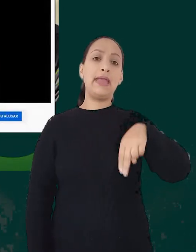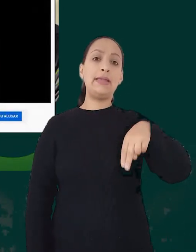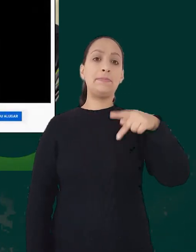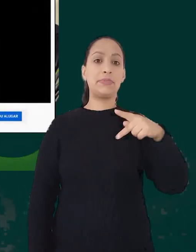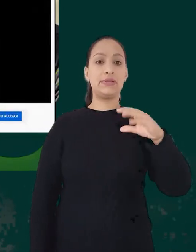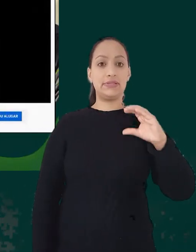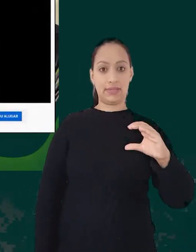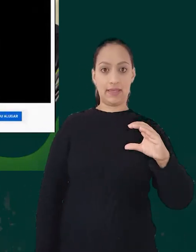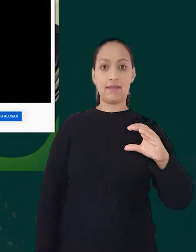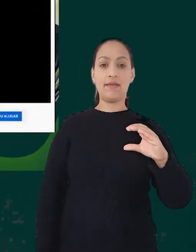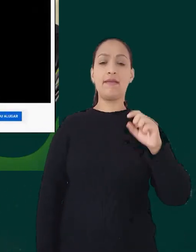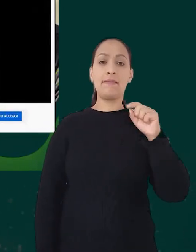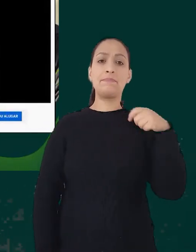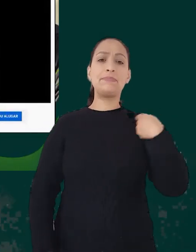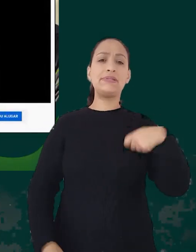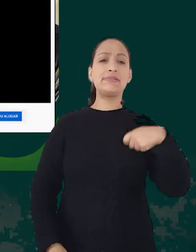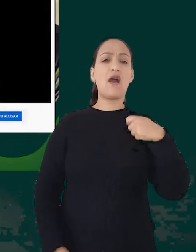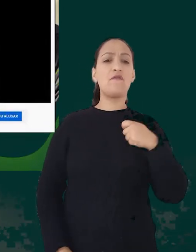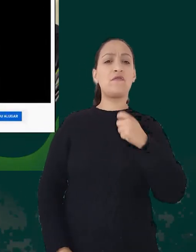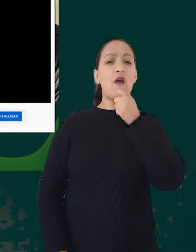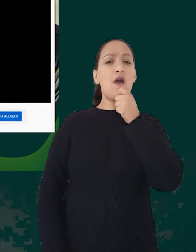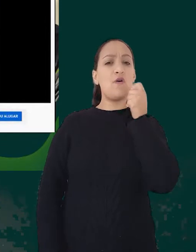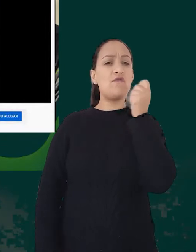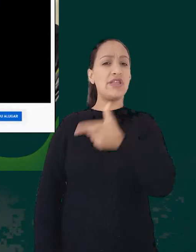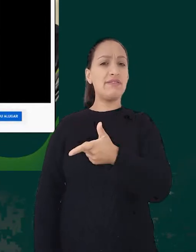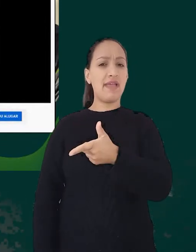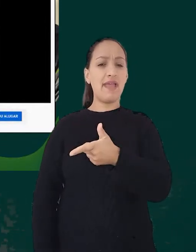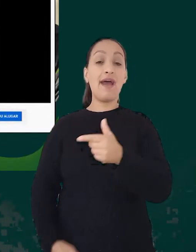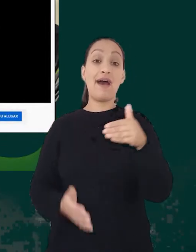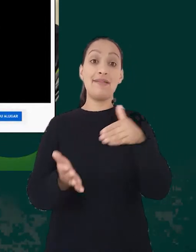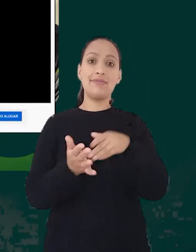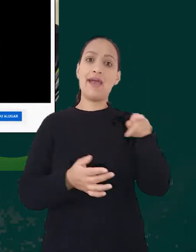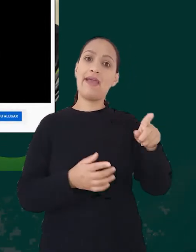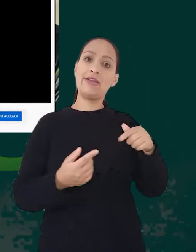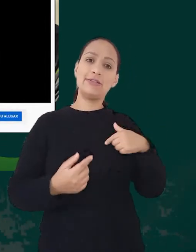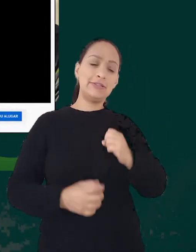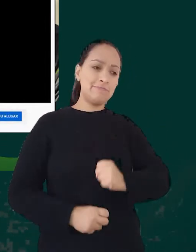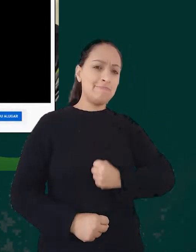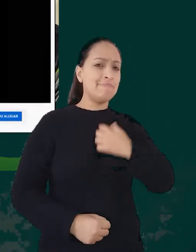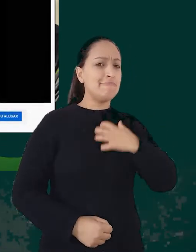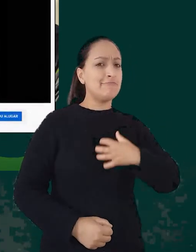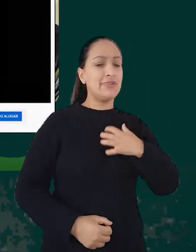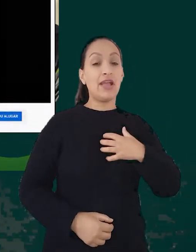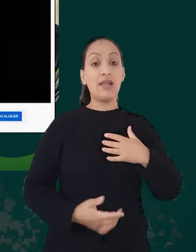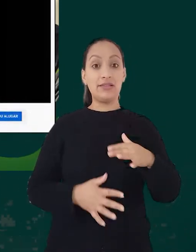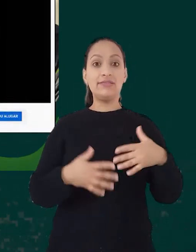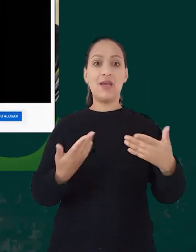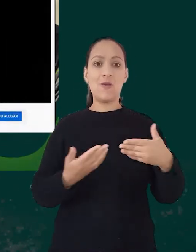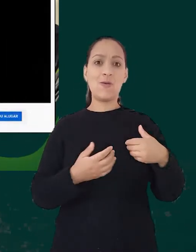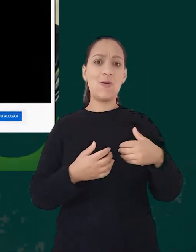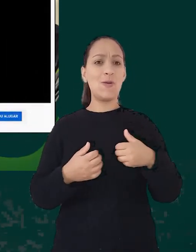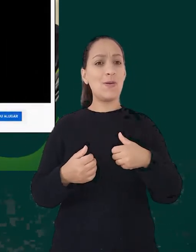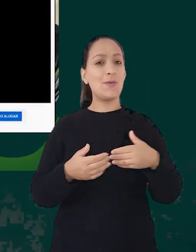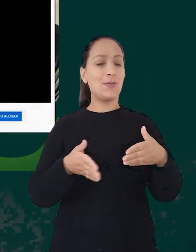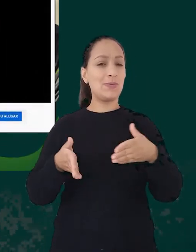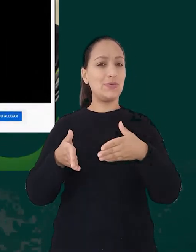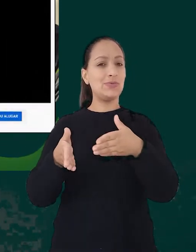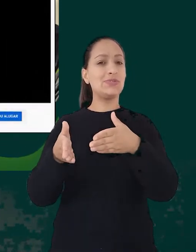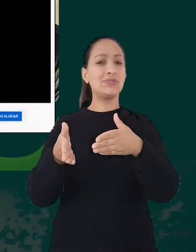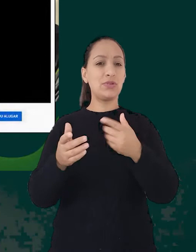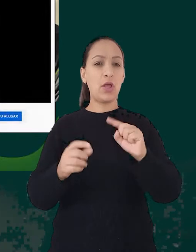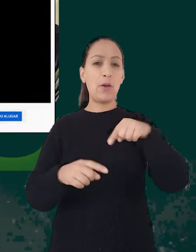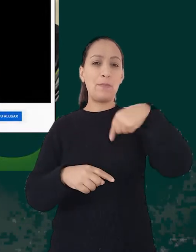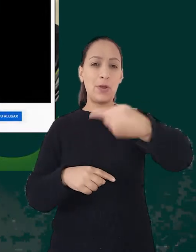tinha que ofender o jogador até que ele se revoltasse para que daí fosse, digamos, conduzido à próxima etapa do